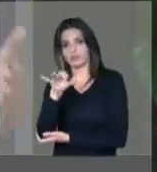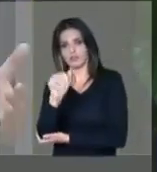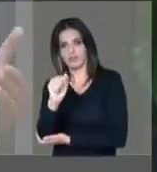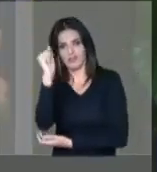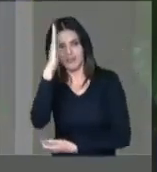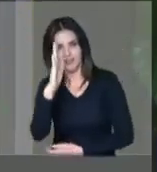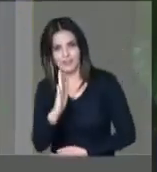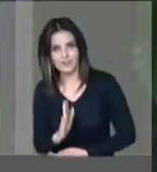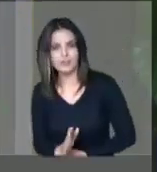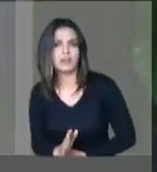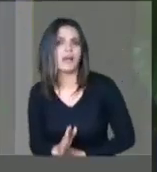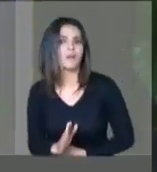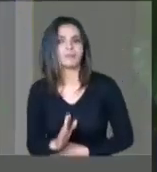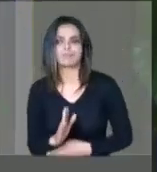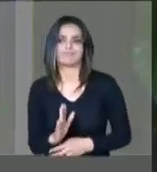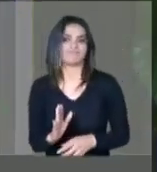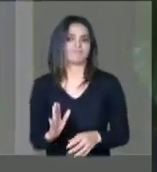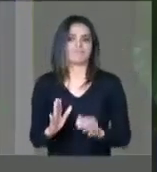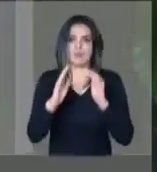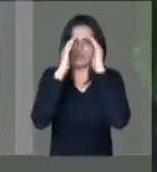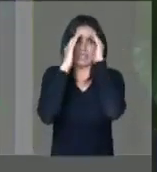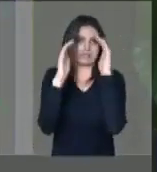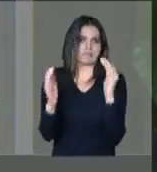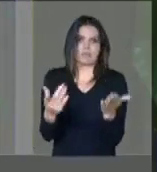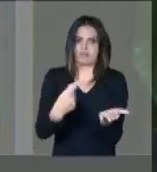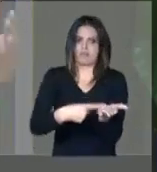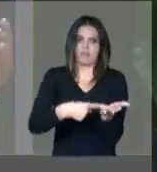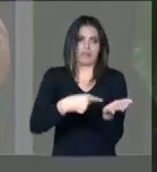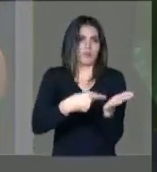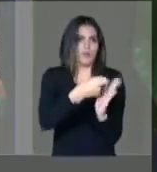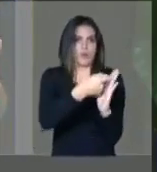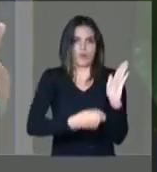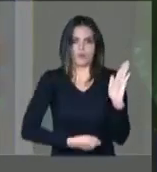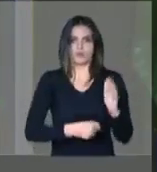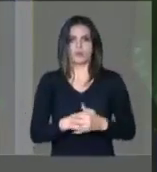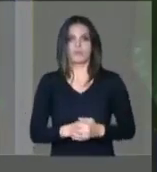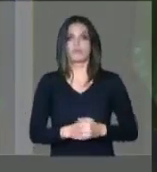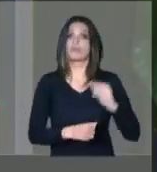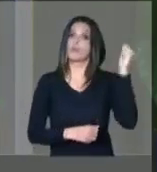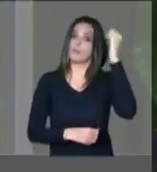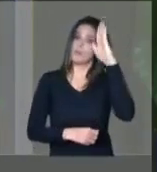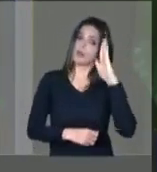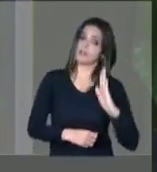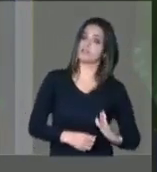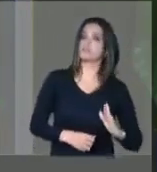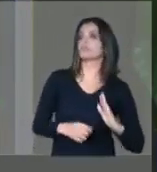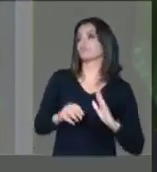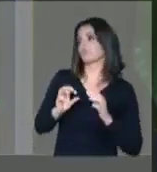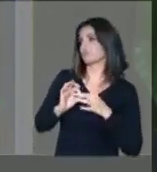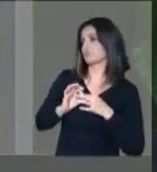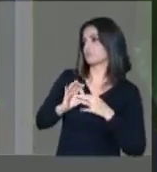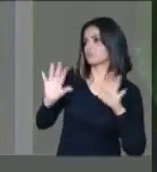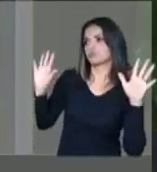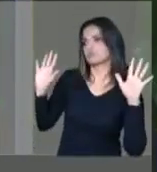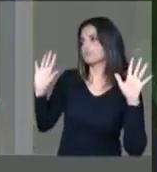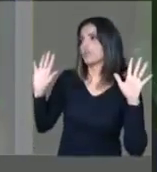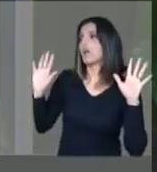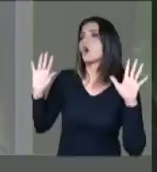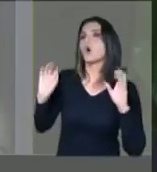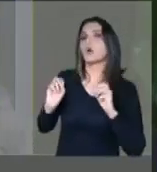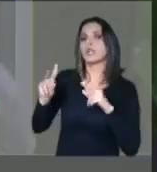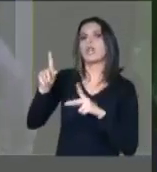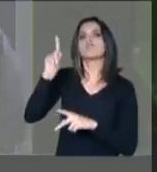uma parte do território nacional sobre a qual, na prática, o Brasil abre mão de sua